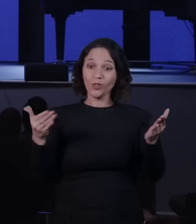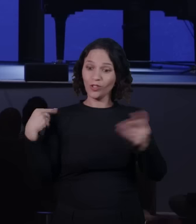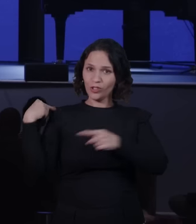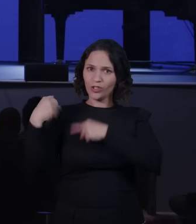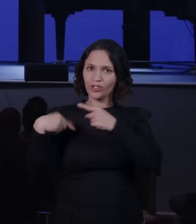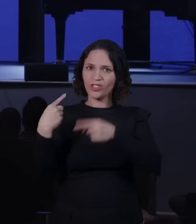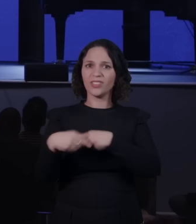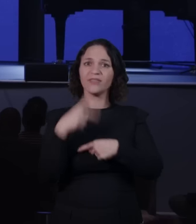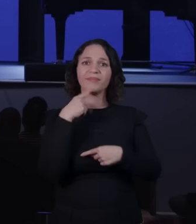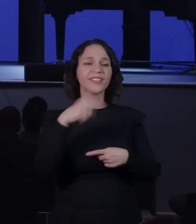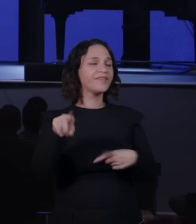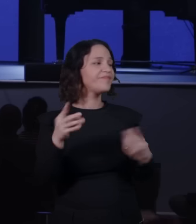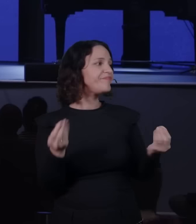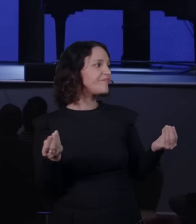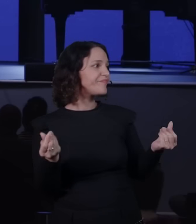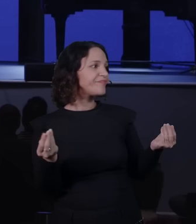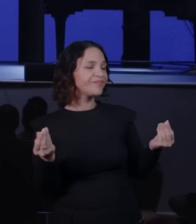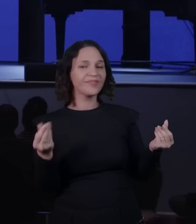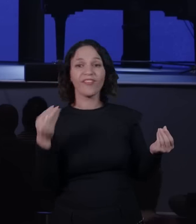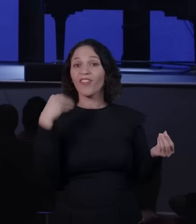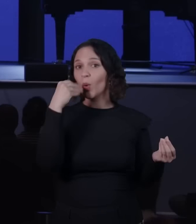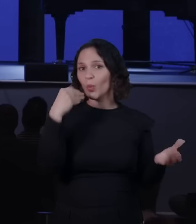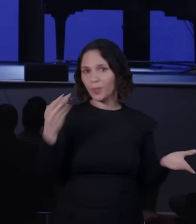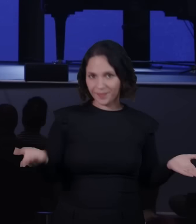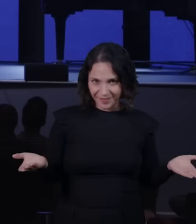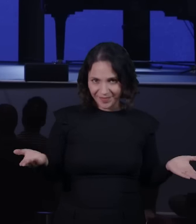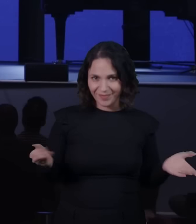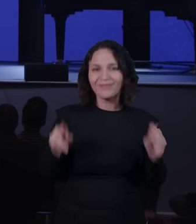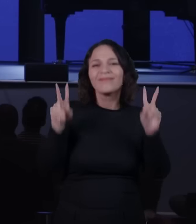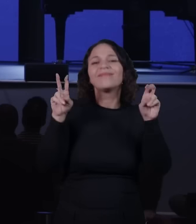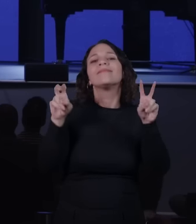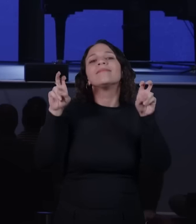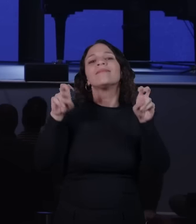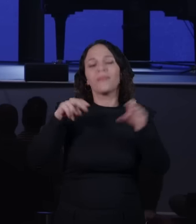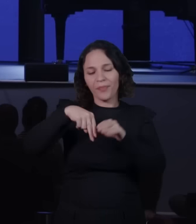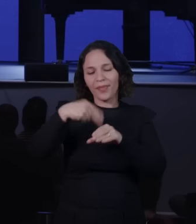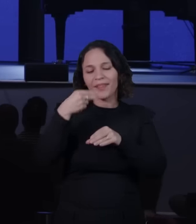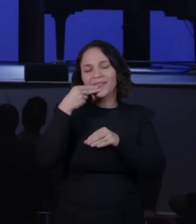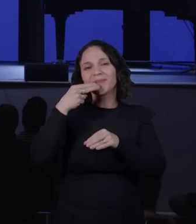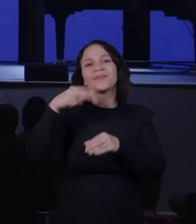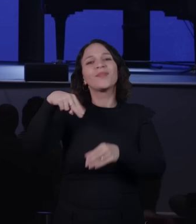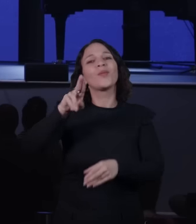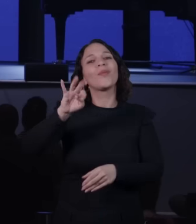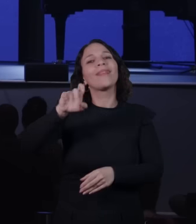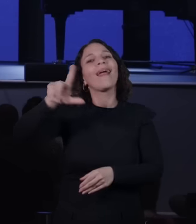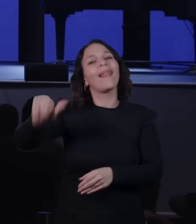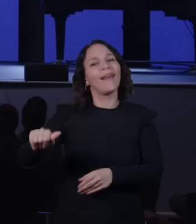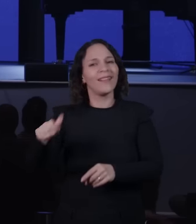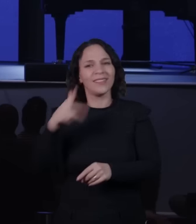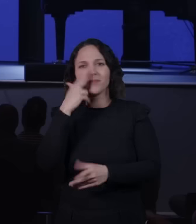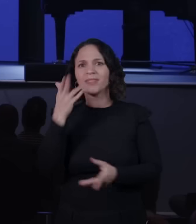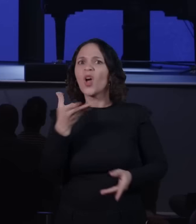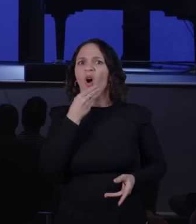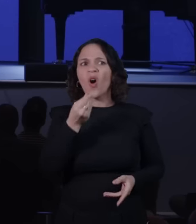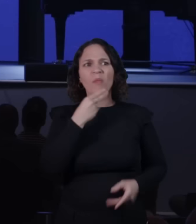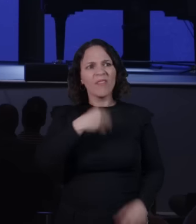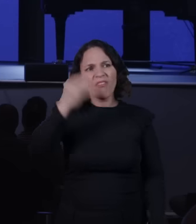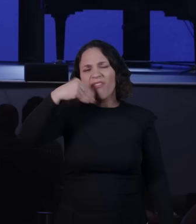geração Nutella. Hoje a geração é Nutella. Hoje os homens não têm garra,